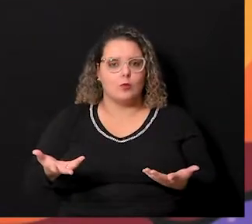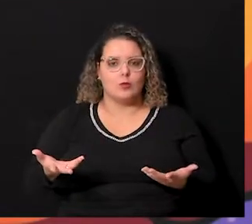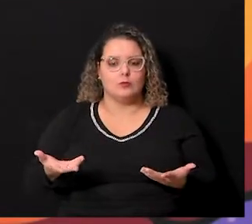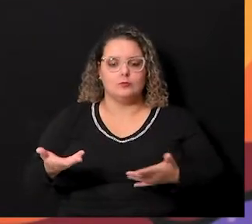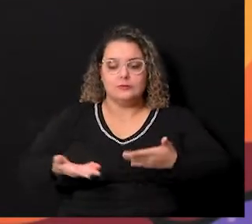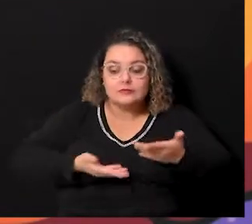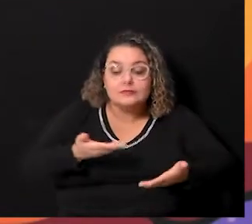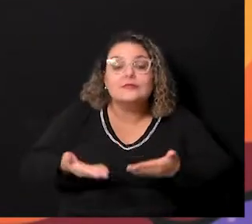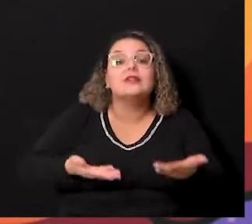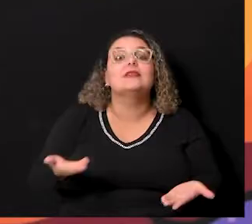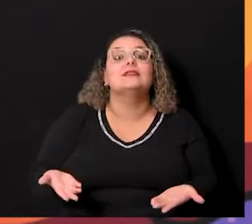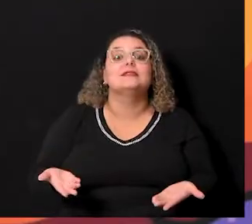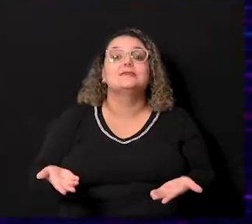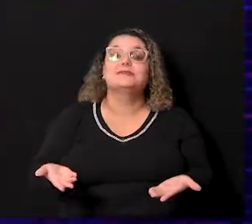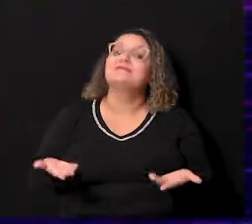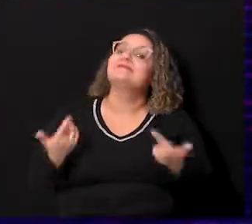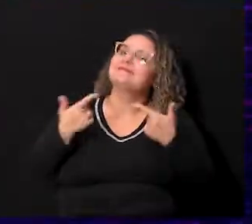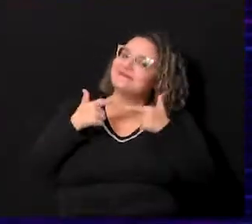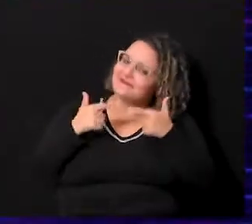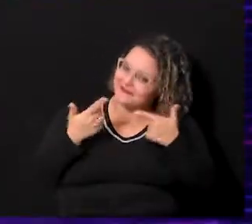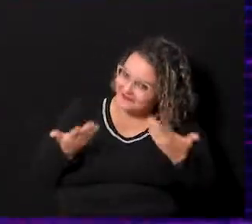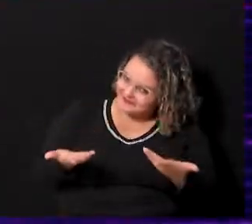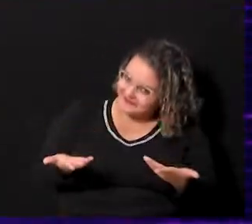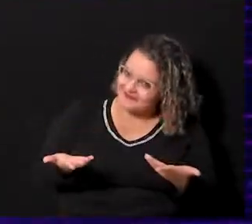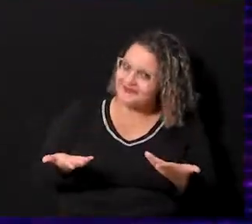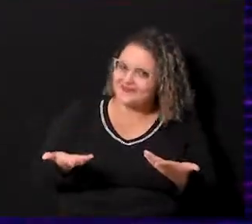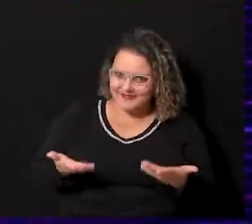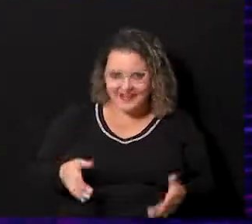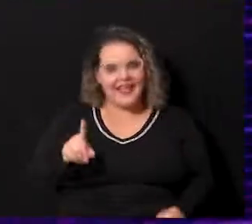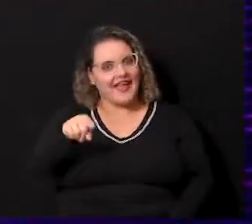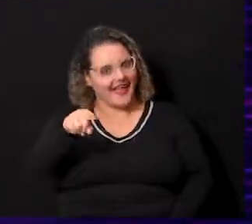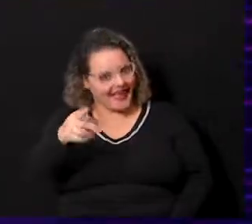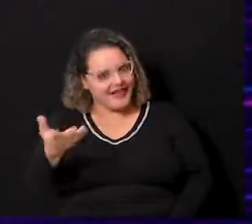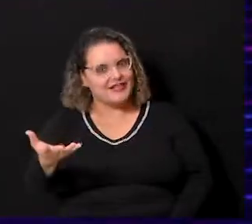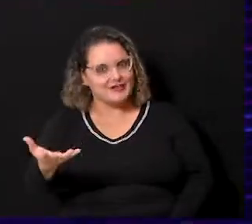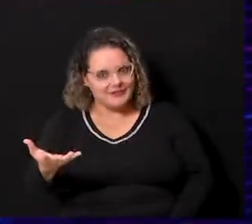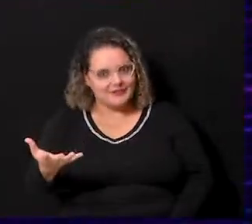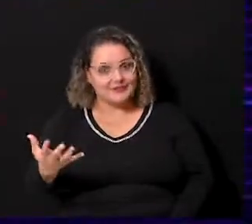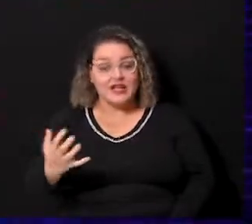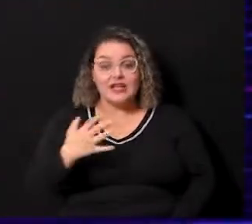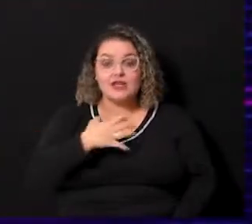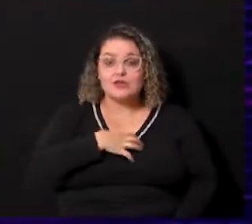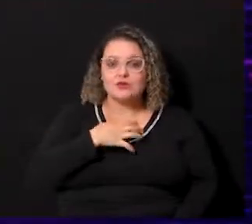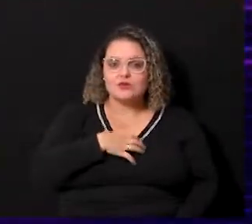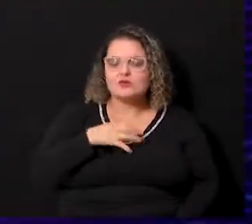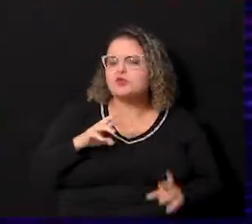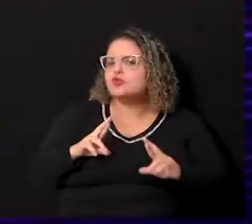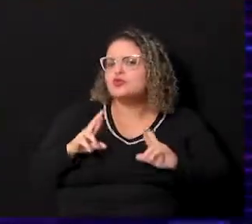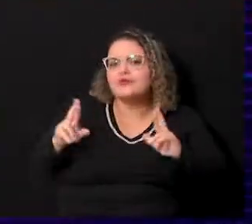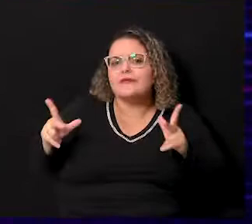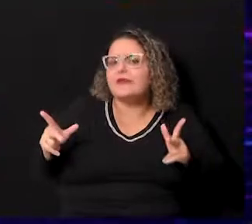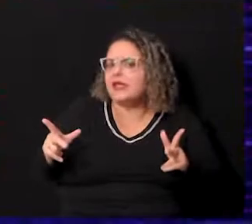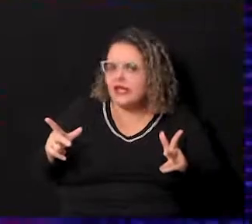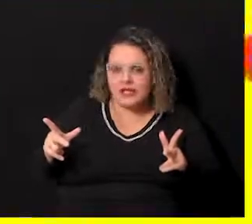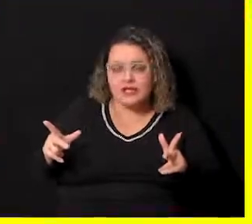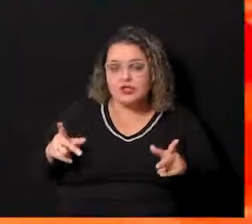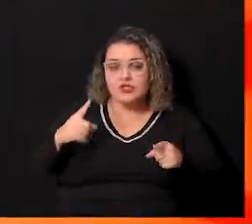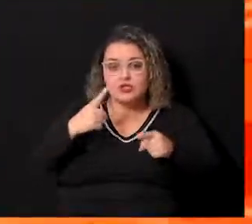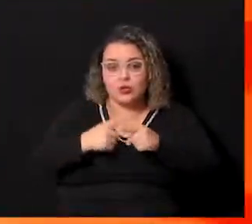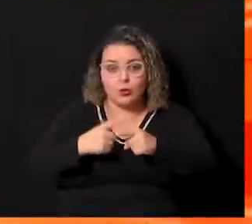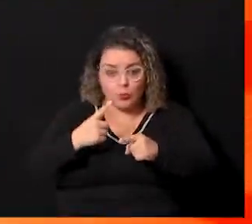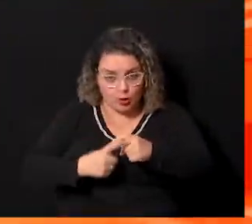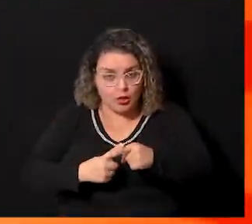Como que você lida? Pois é. Você sabe que eu sinto uma coisa bem